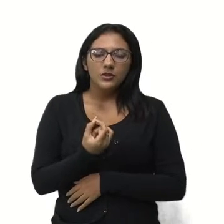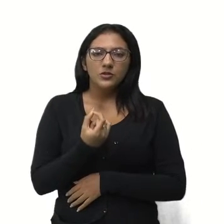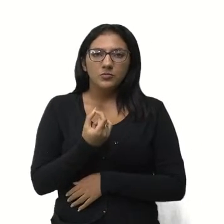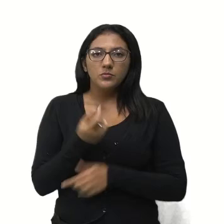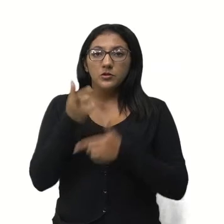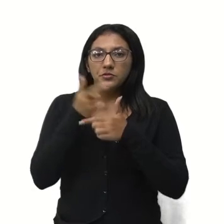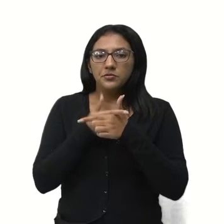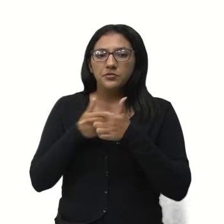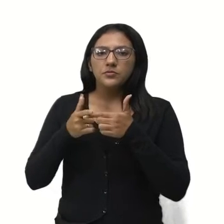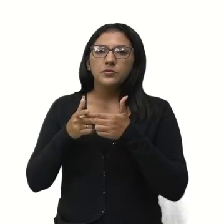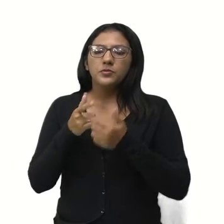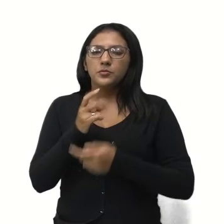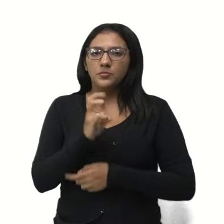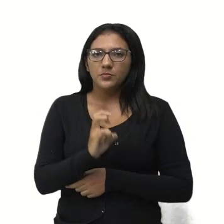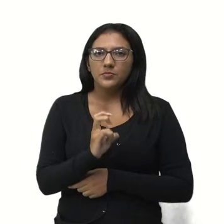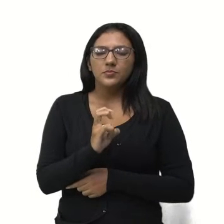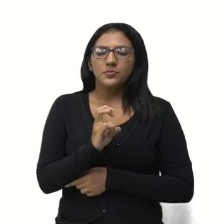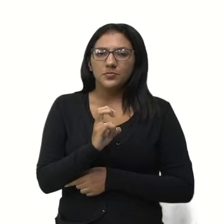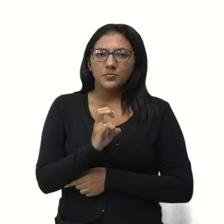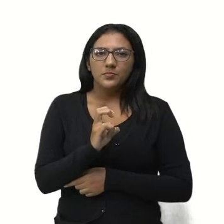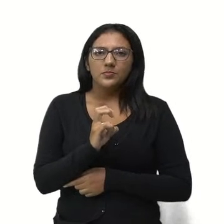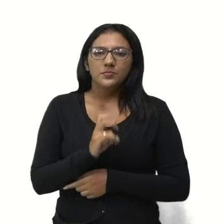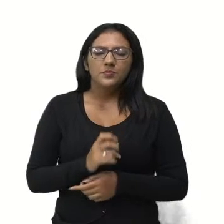dividido para 5.